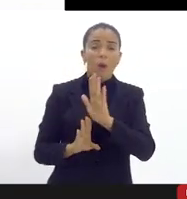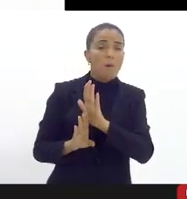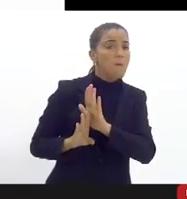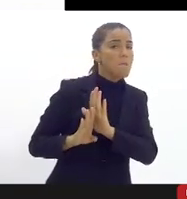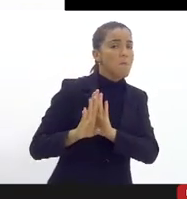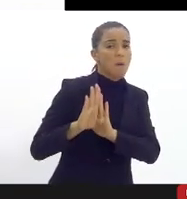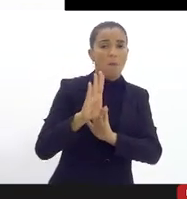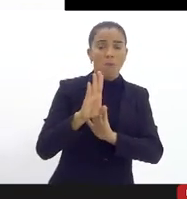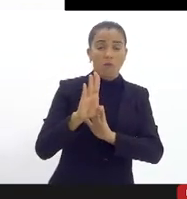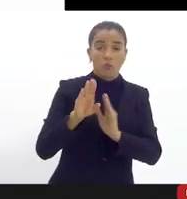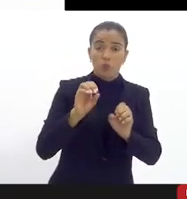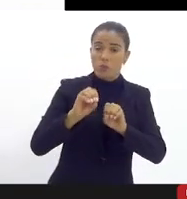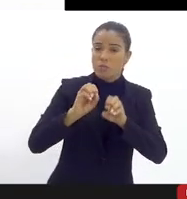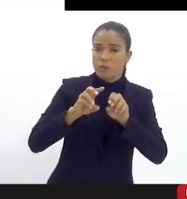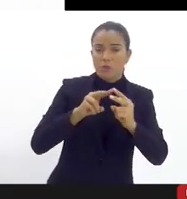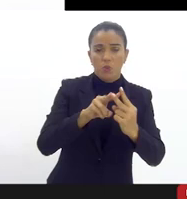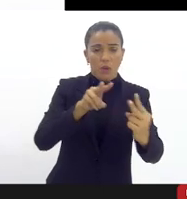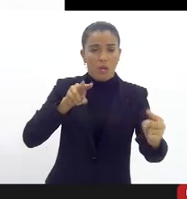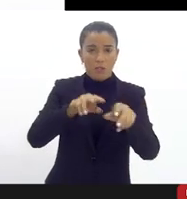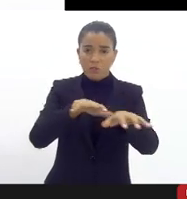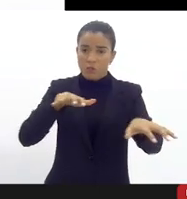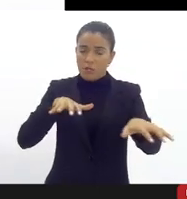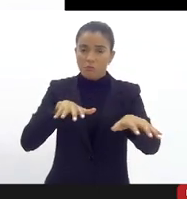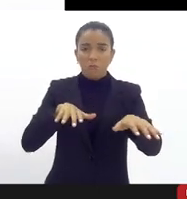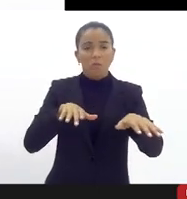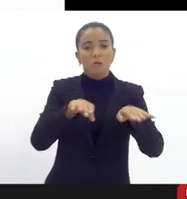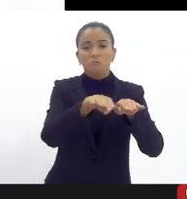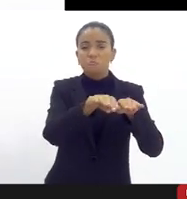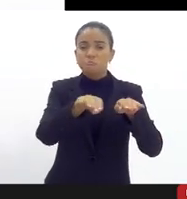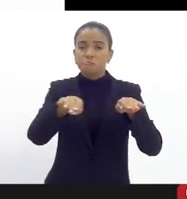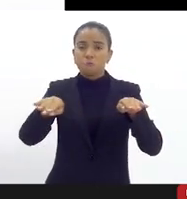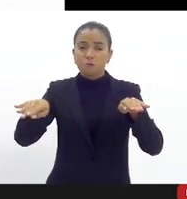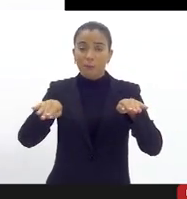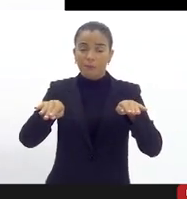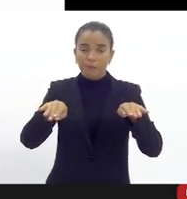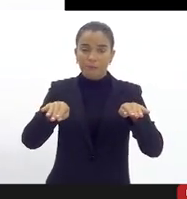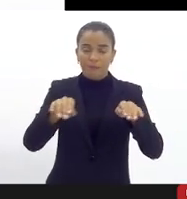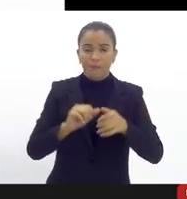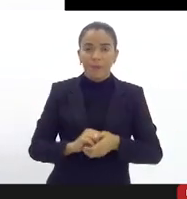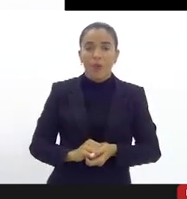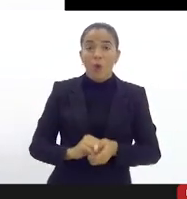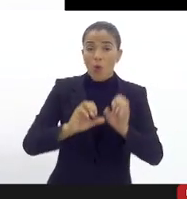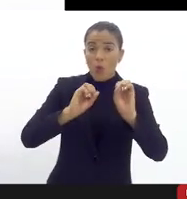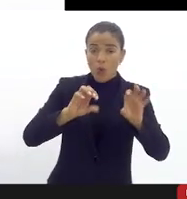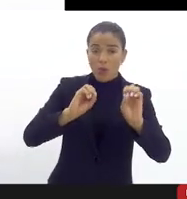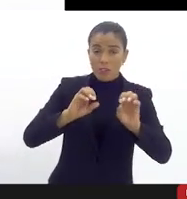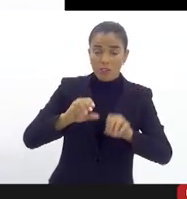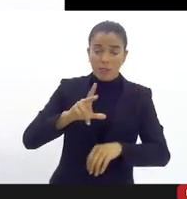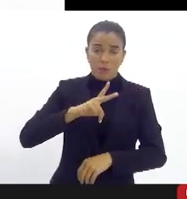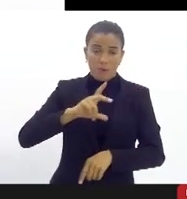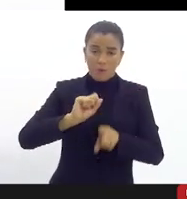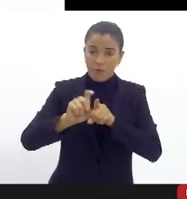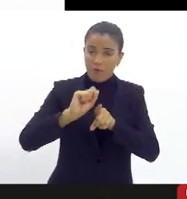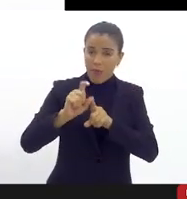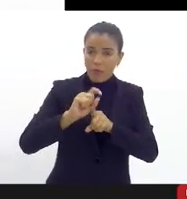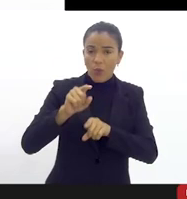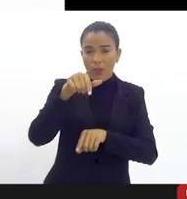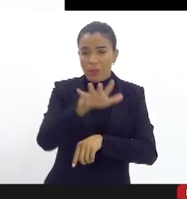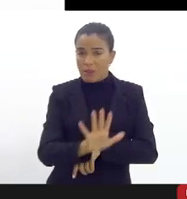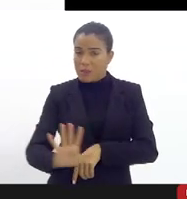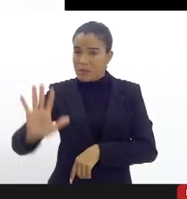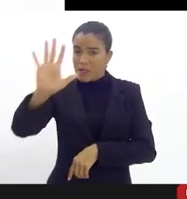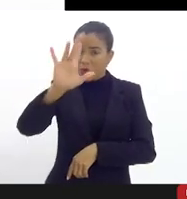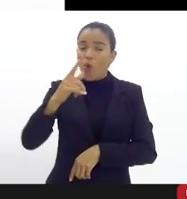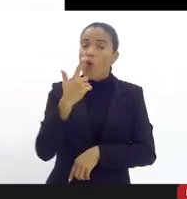do ensino à distância praticamente estável e o ensino privado seja em nível nacional que essa